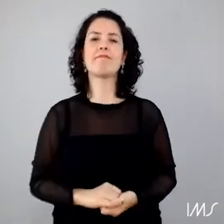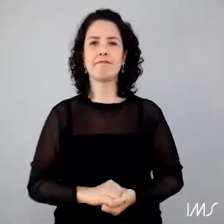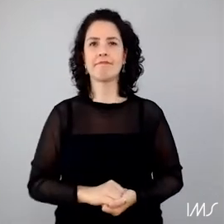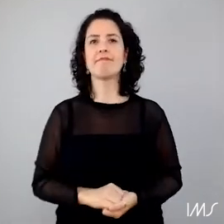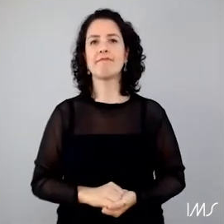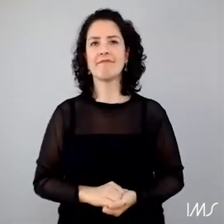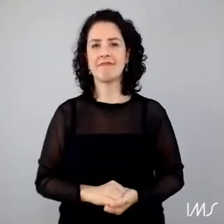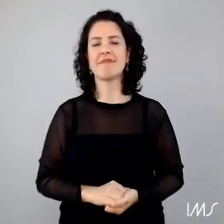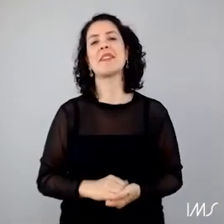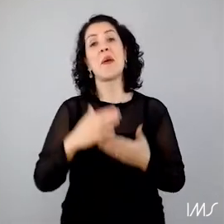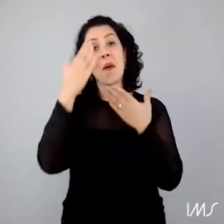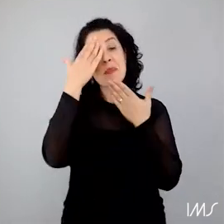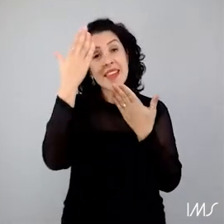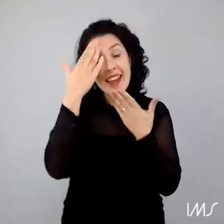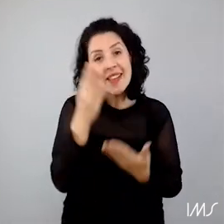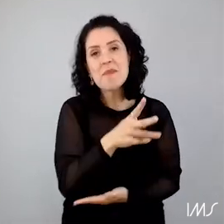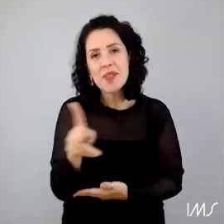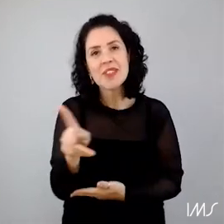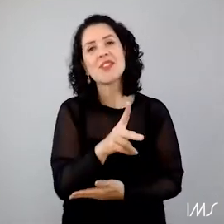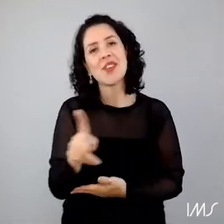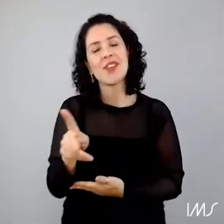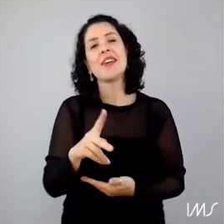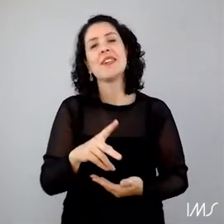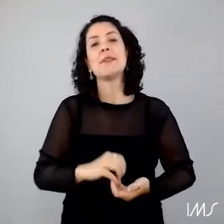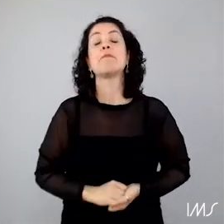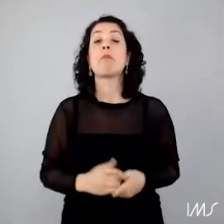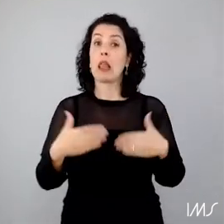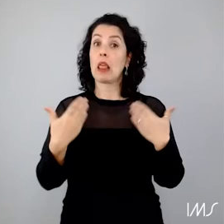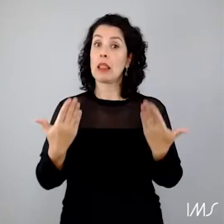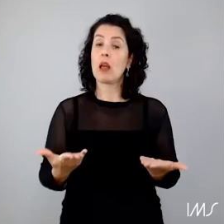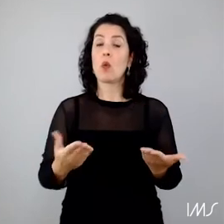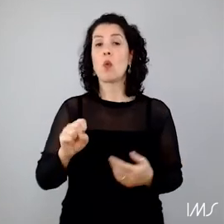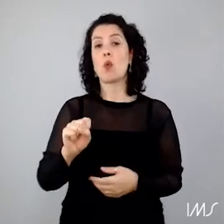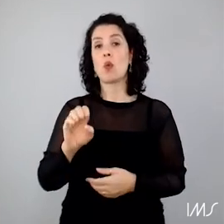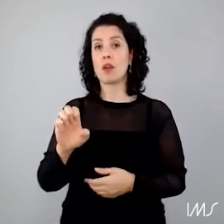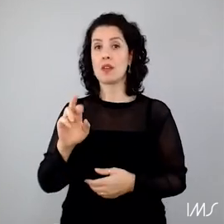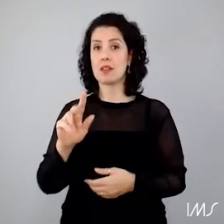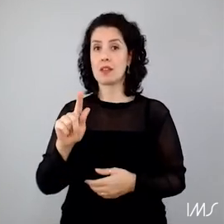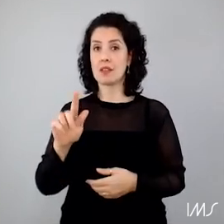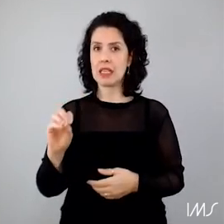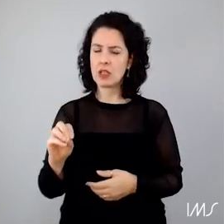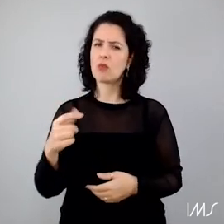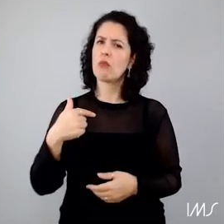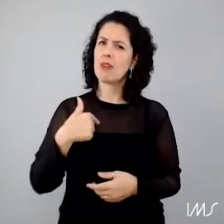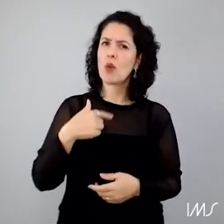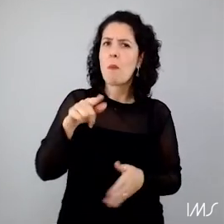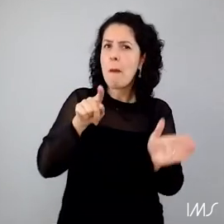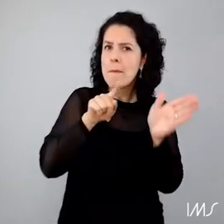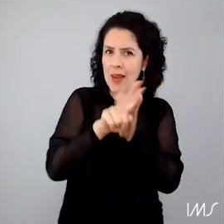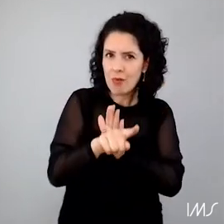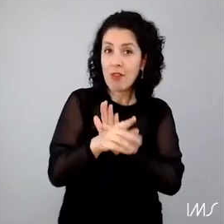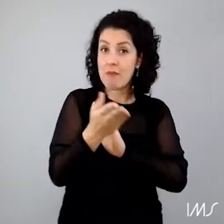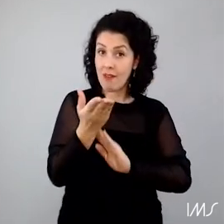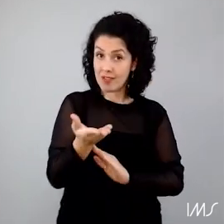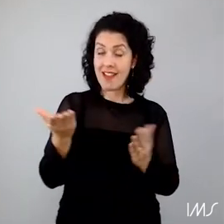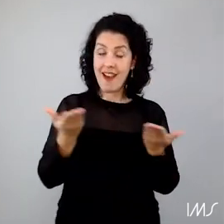Então, Sérgio, eu tenho uma pergunta para você aqui, que diz respeito à tua apresentação, né,